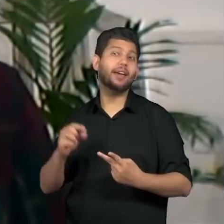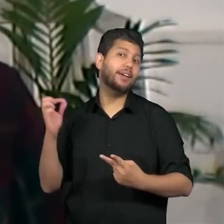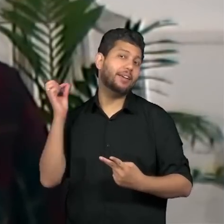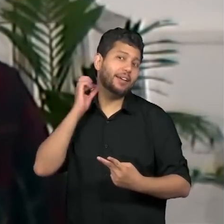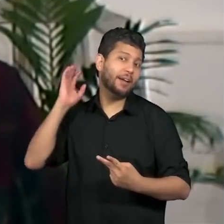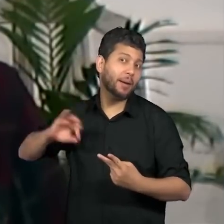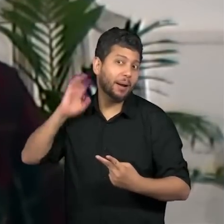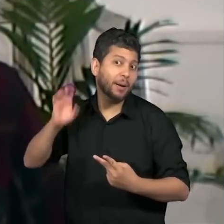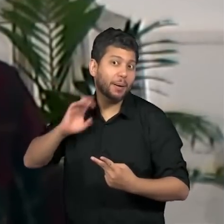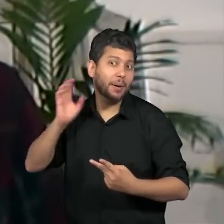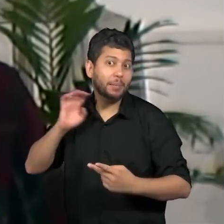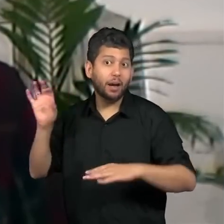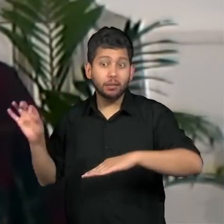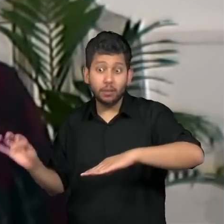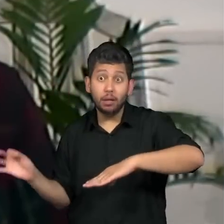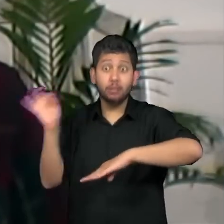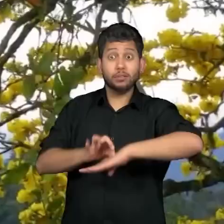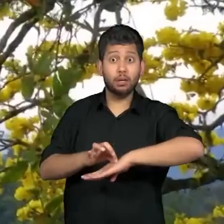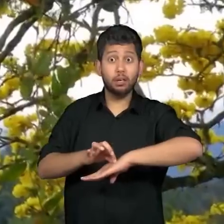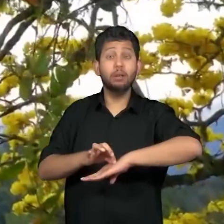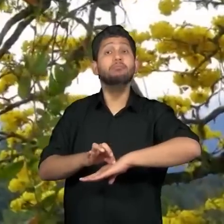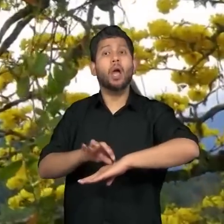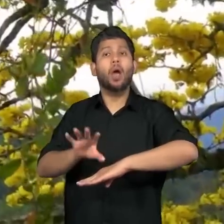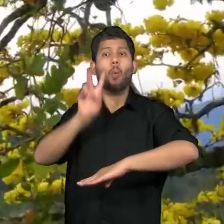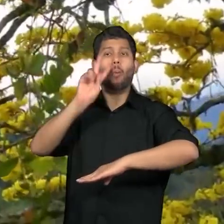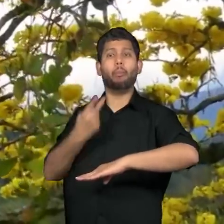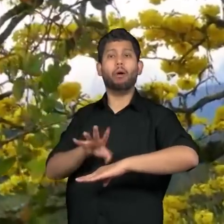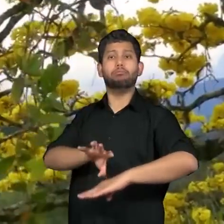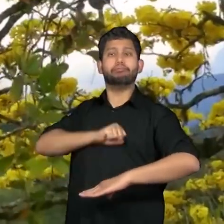transmitir uma doença para um humano.